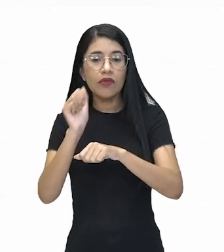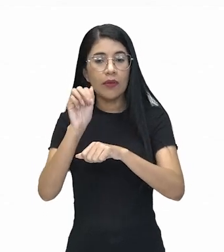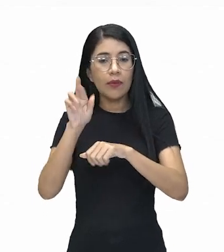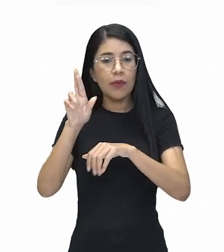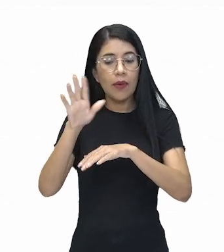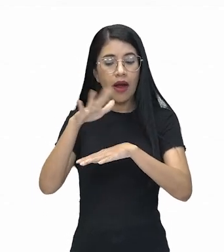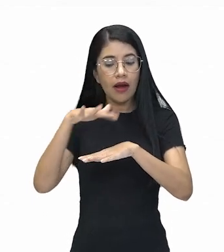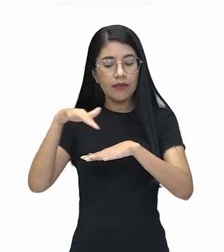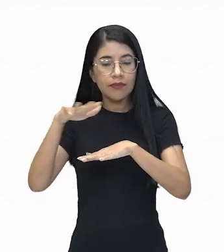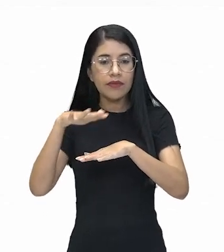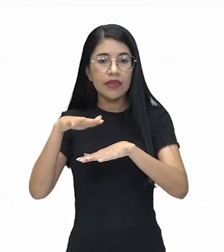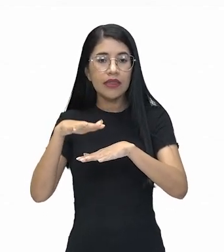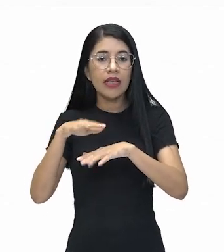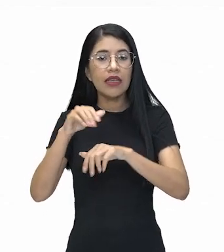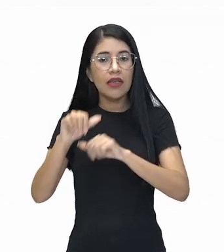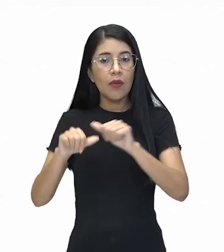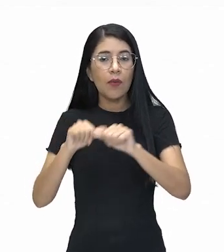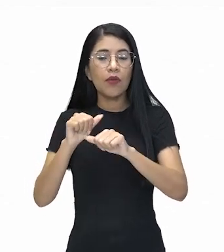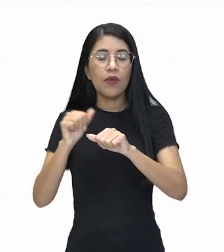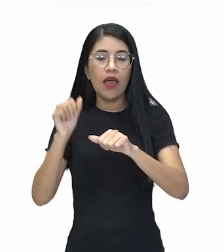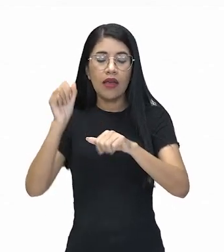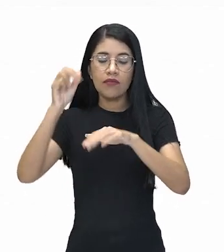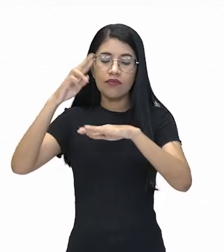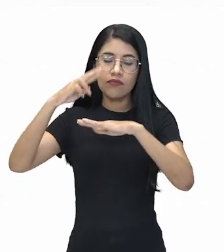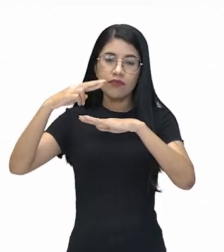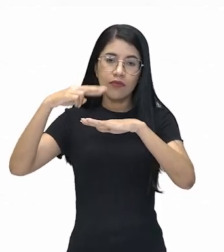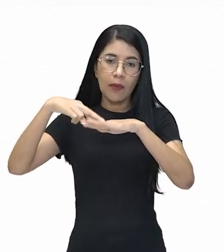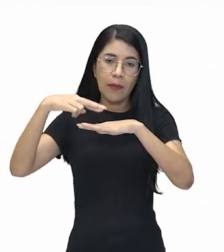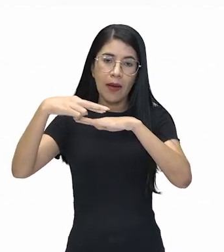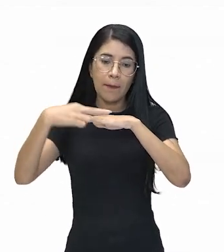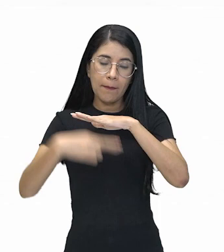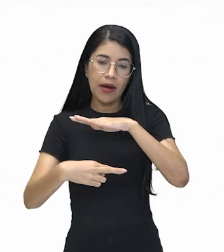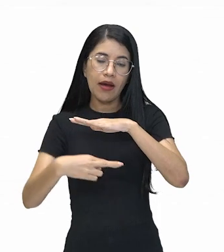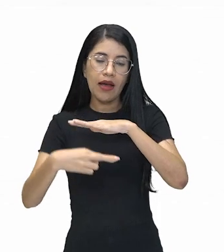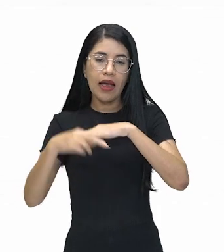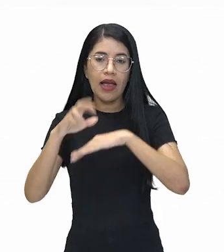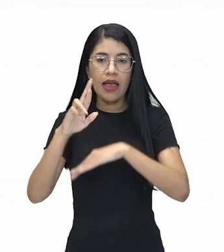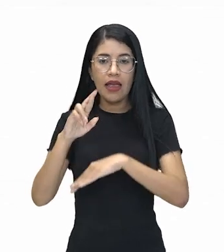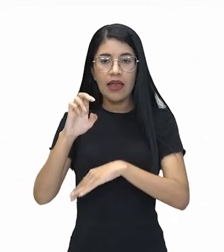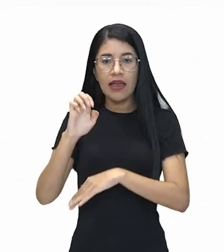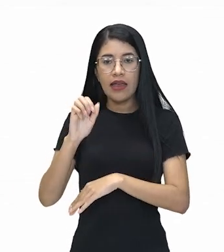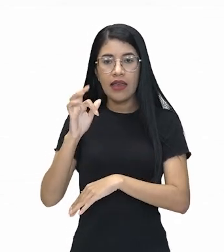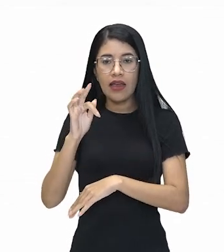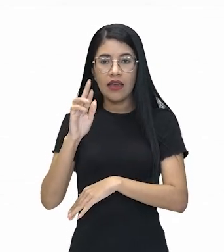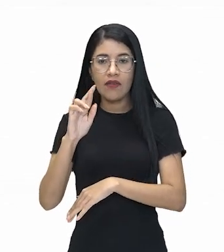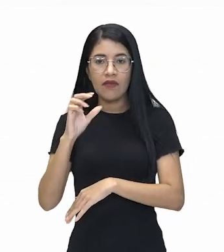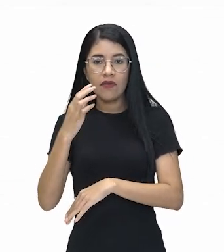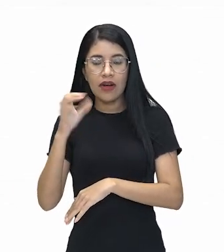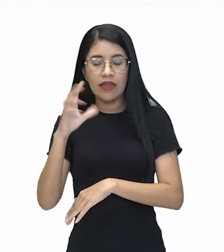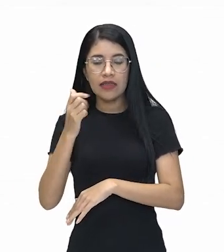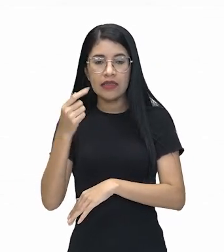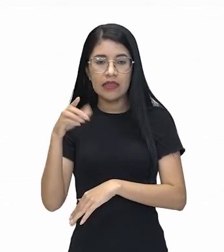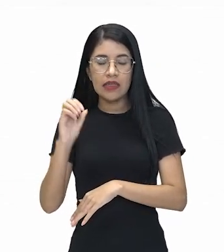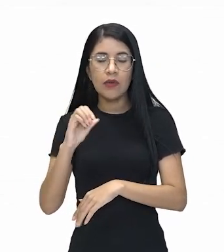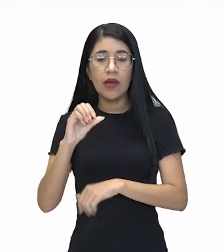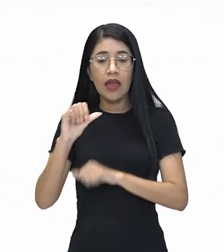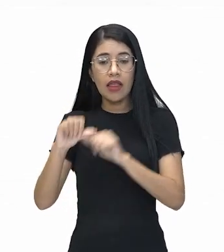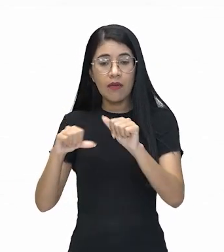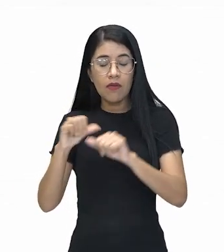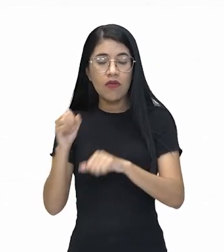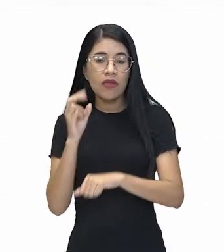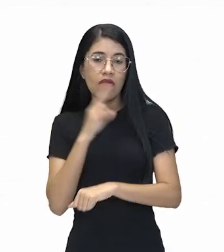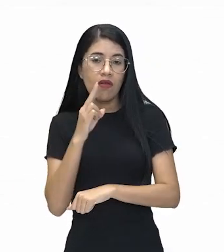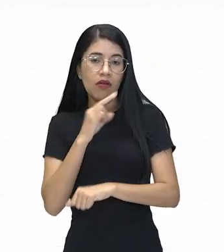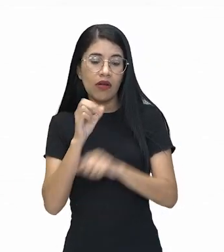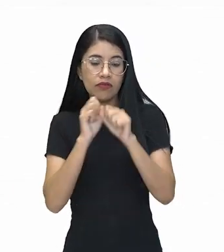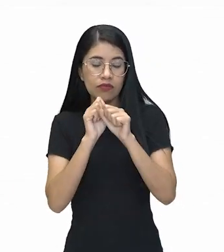nós chamamos de refração. Na verdade, a refração é a mudança da velocidade de propagação